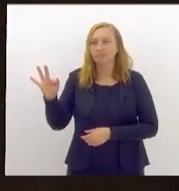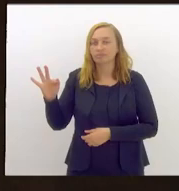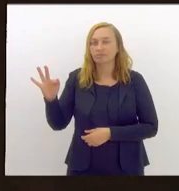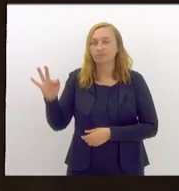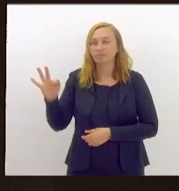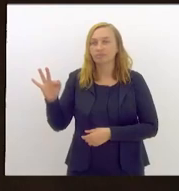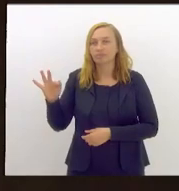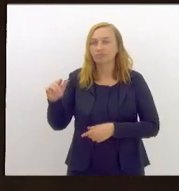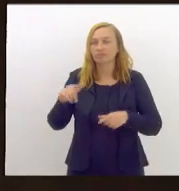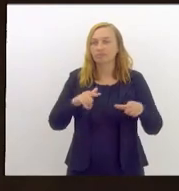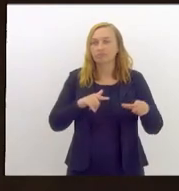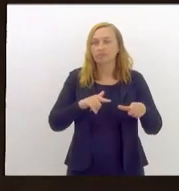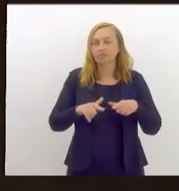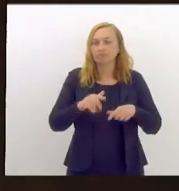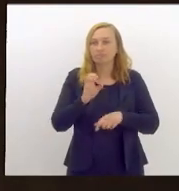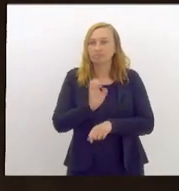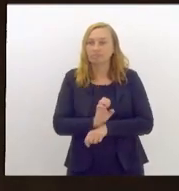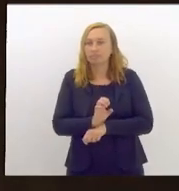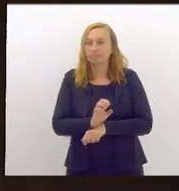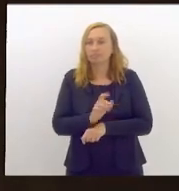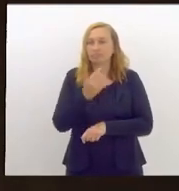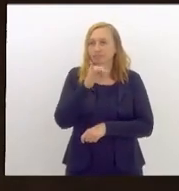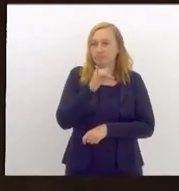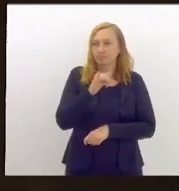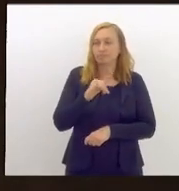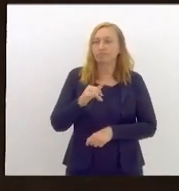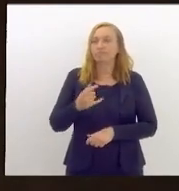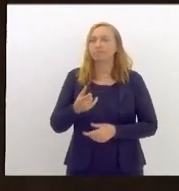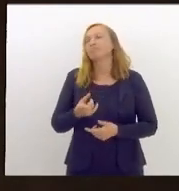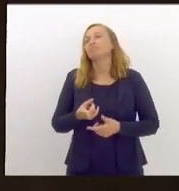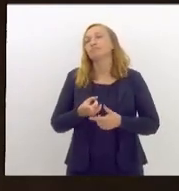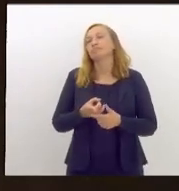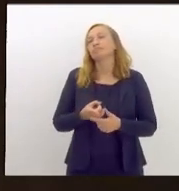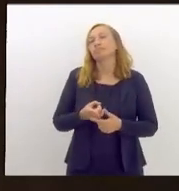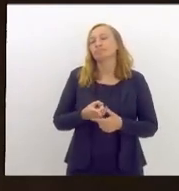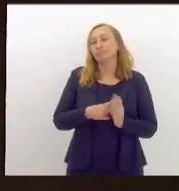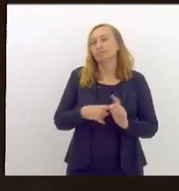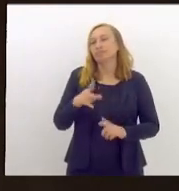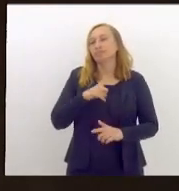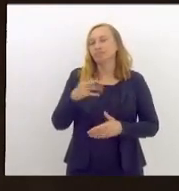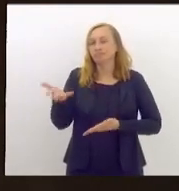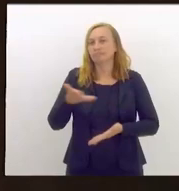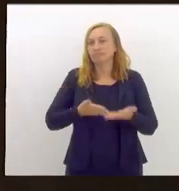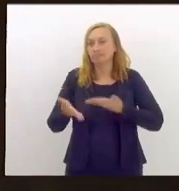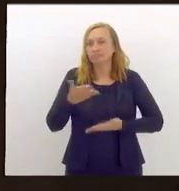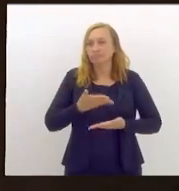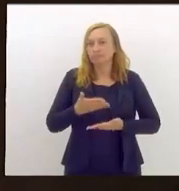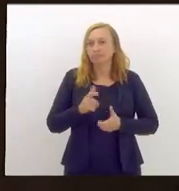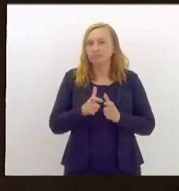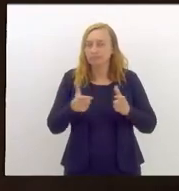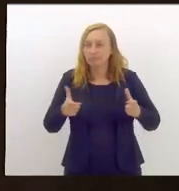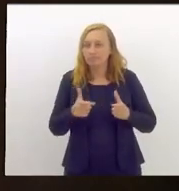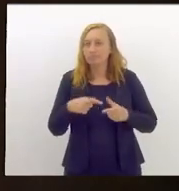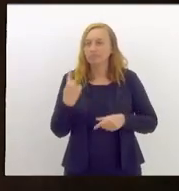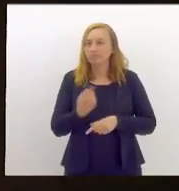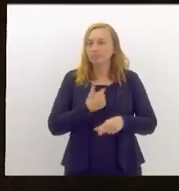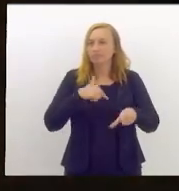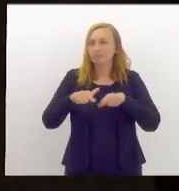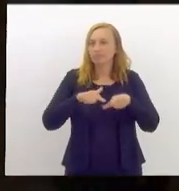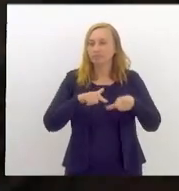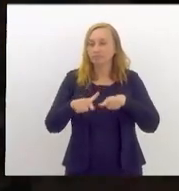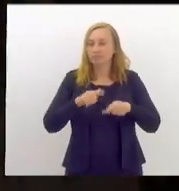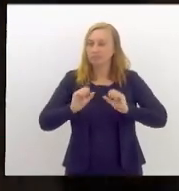mandato de Estadual Fluminense e se eu devo muito da tua participação intensa no nosso mandato